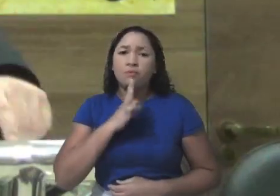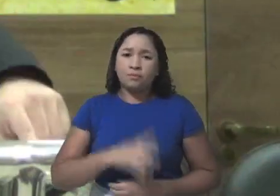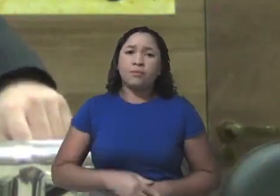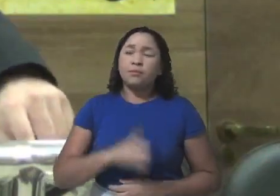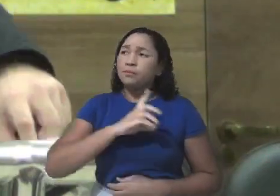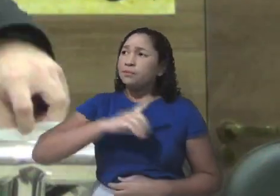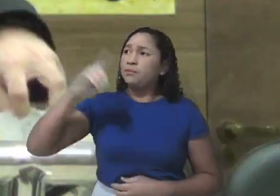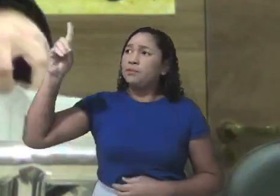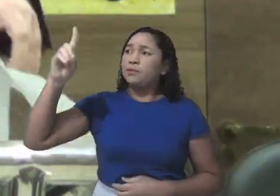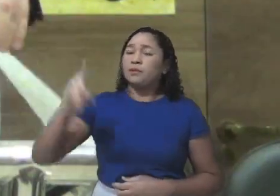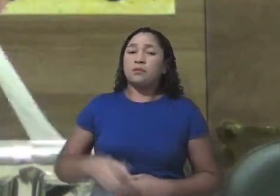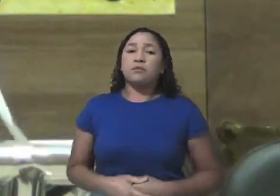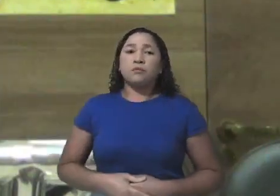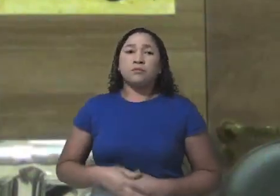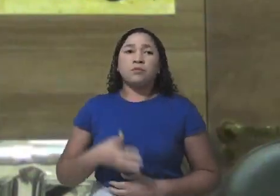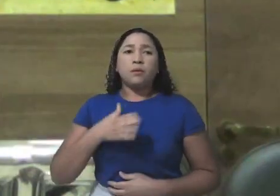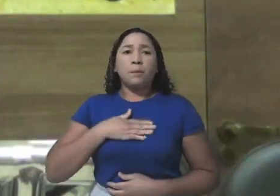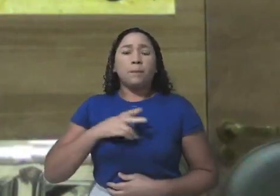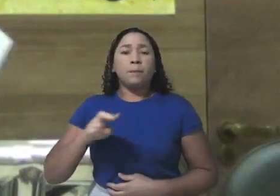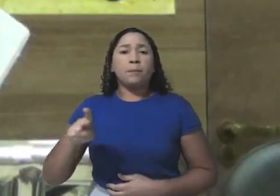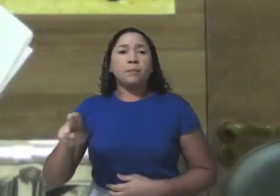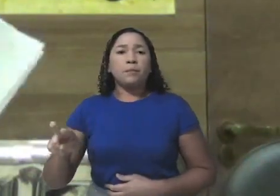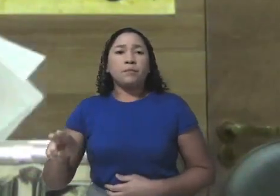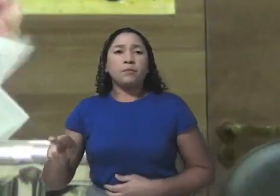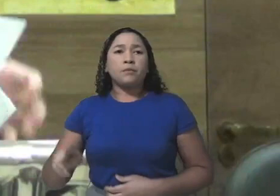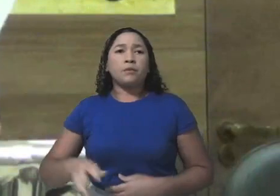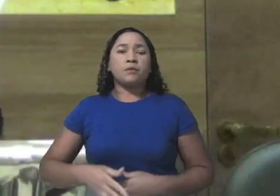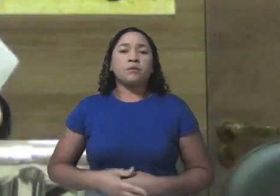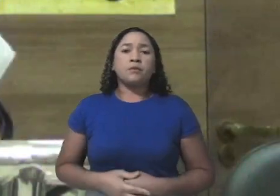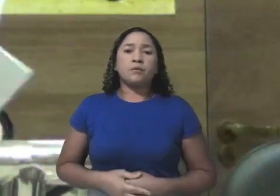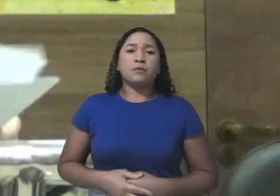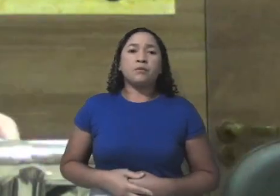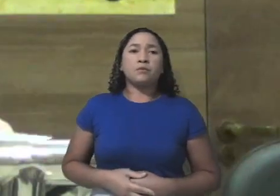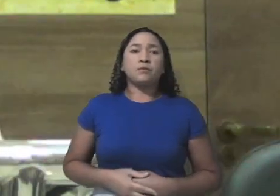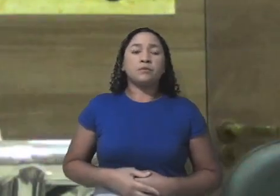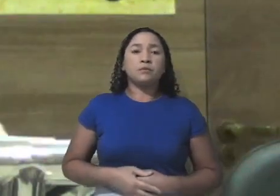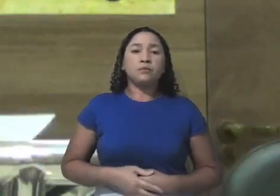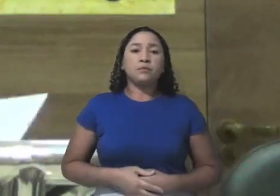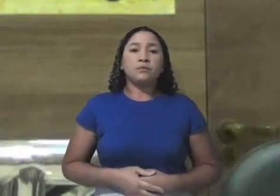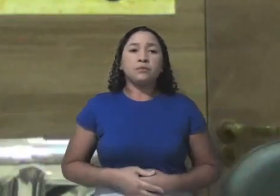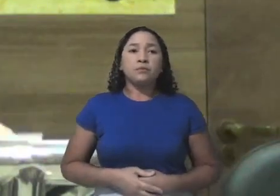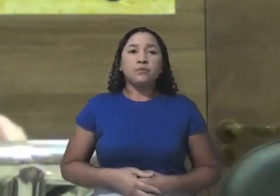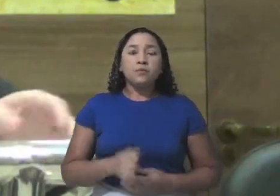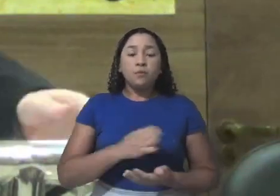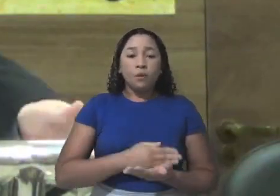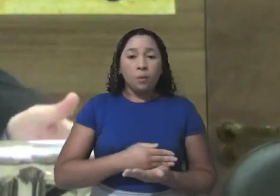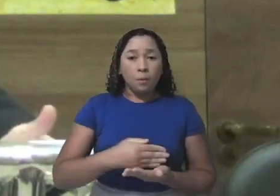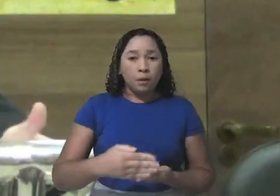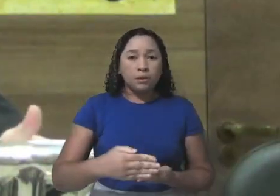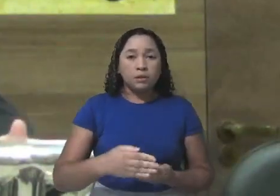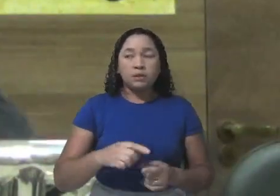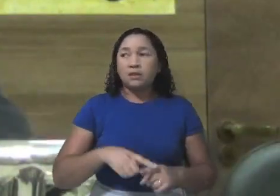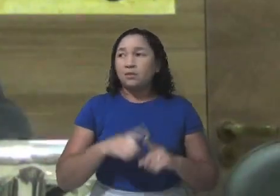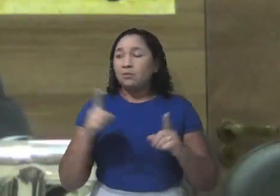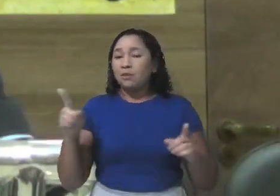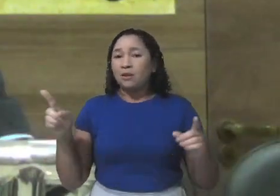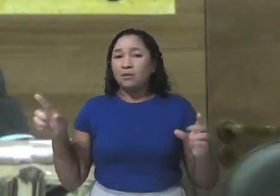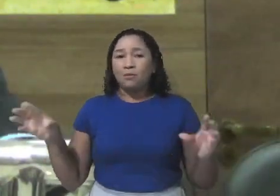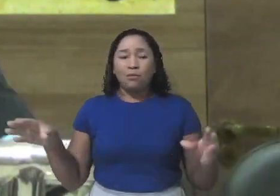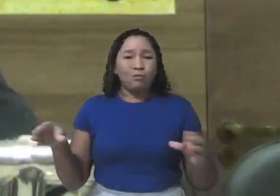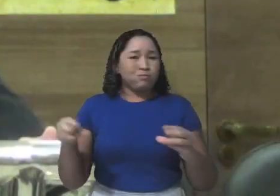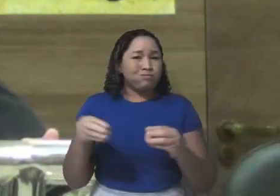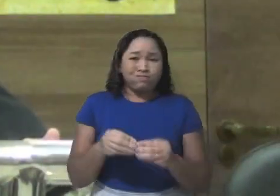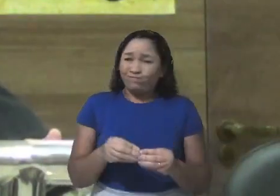na pandemia, já entrando na apostila, na parte da introdução, vou fazer um resumo.